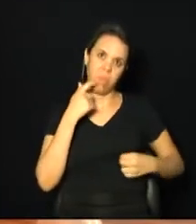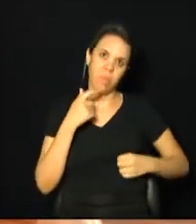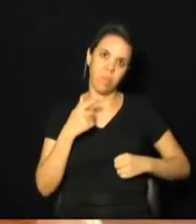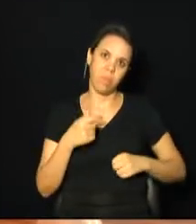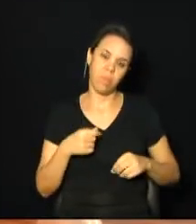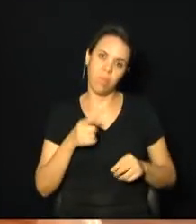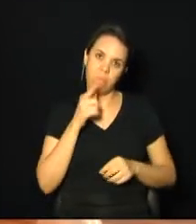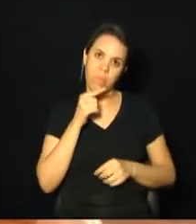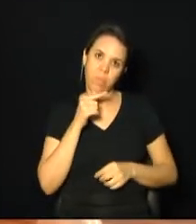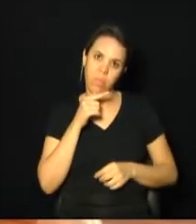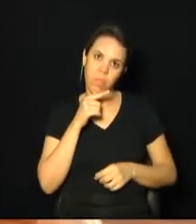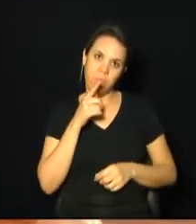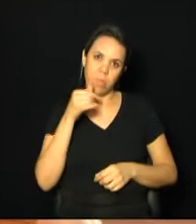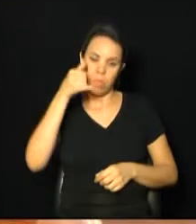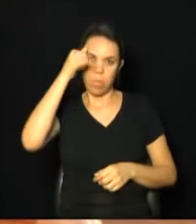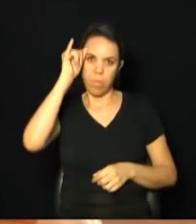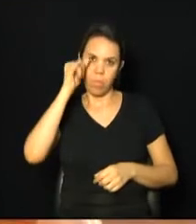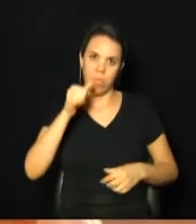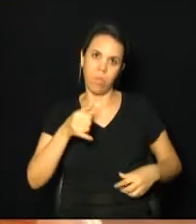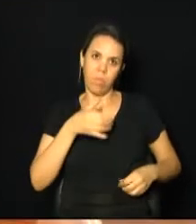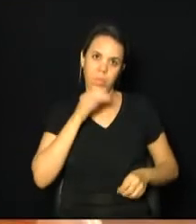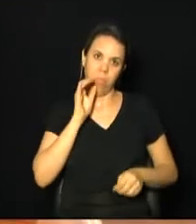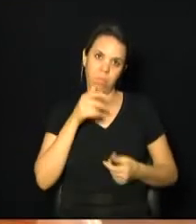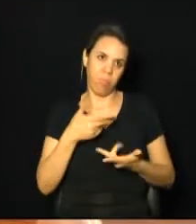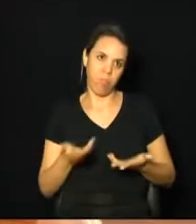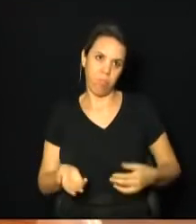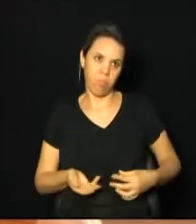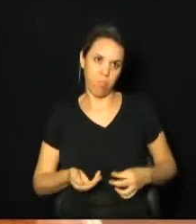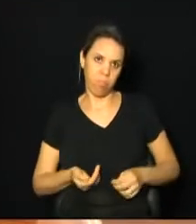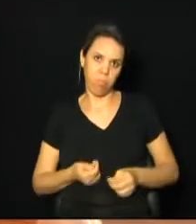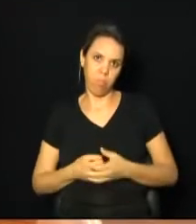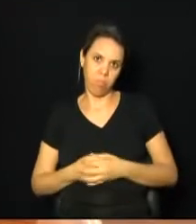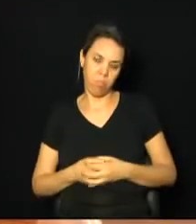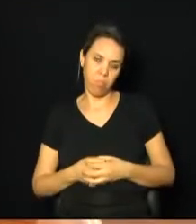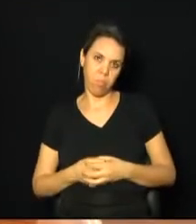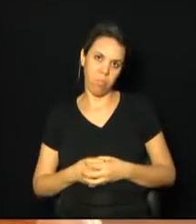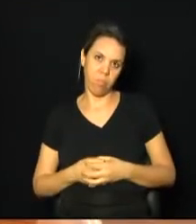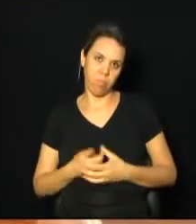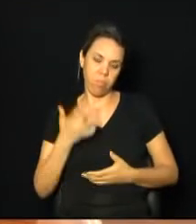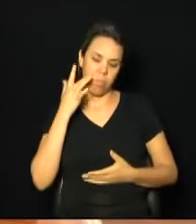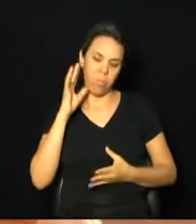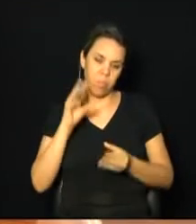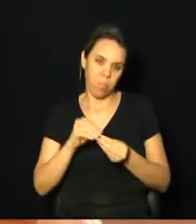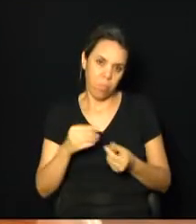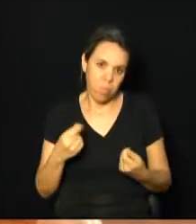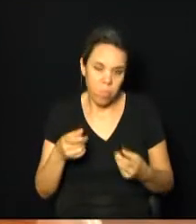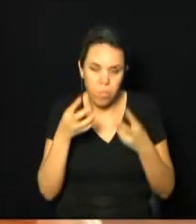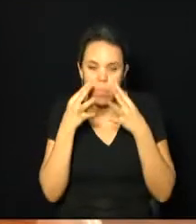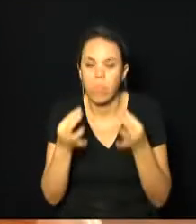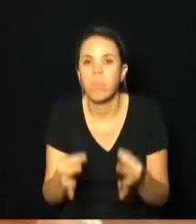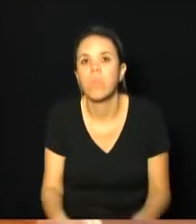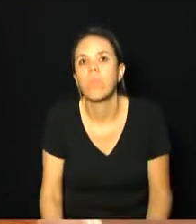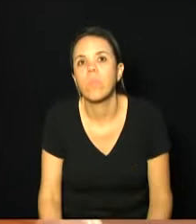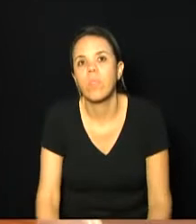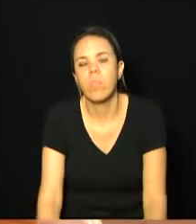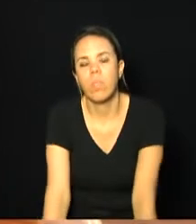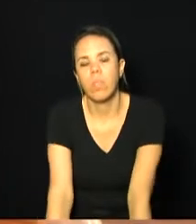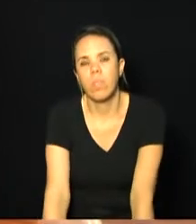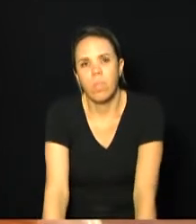água para gado, entendeu? E isso tudo eu acho que teria que ser visto.